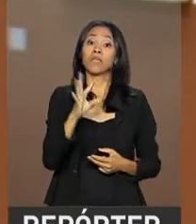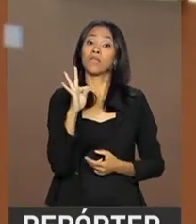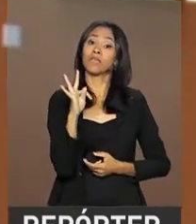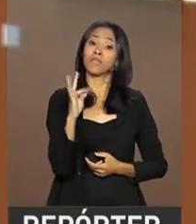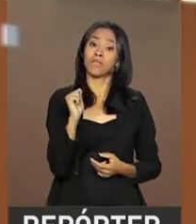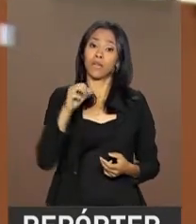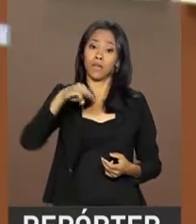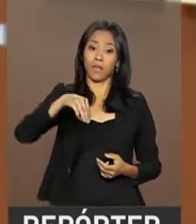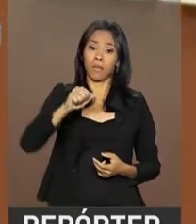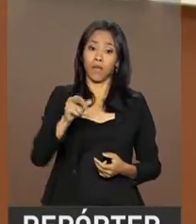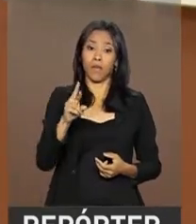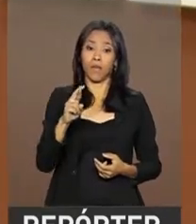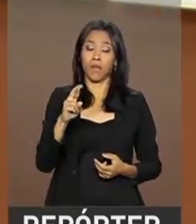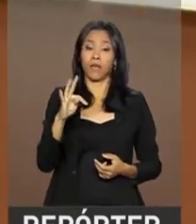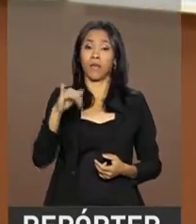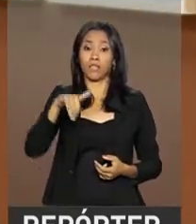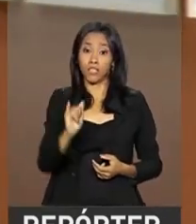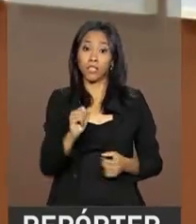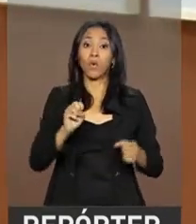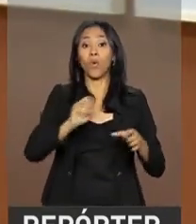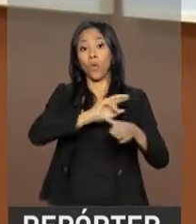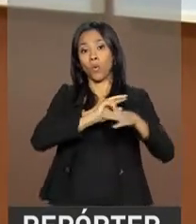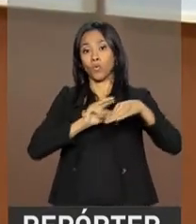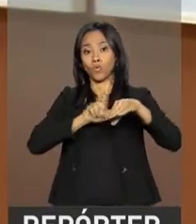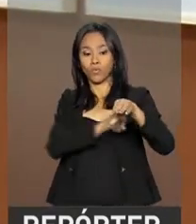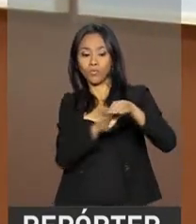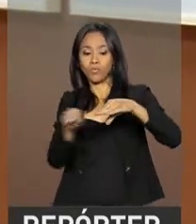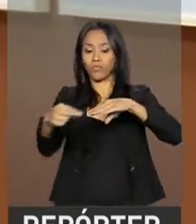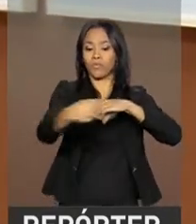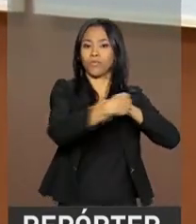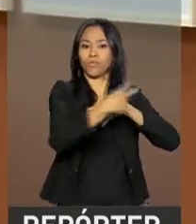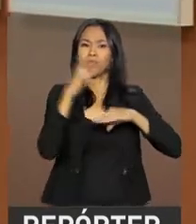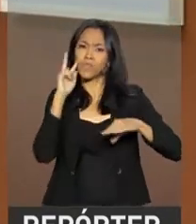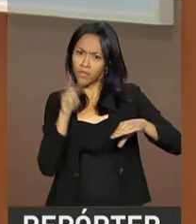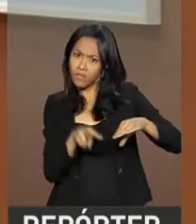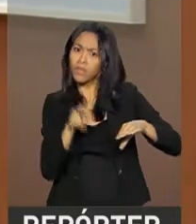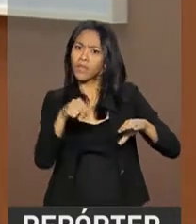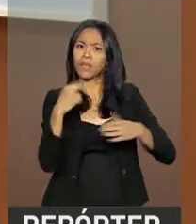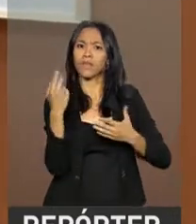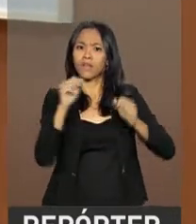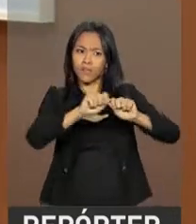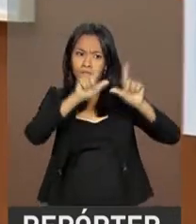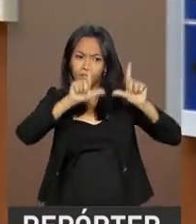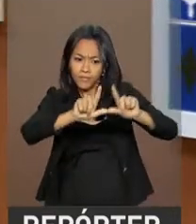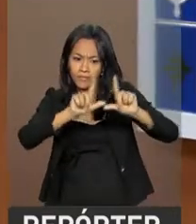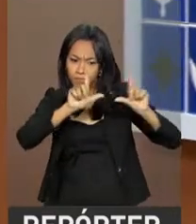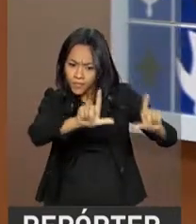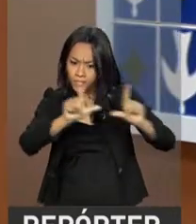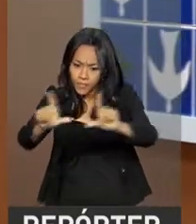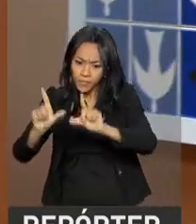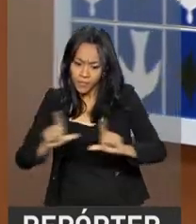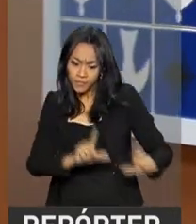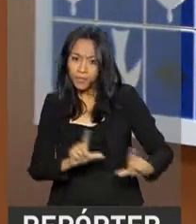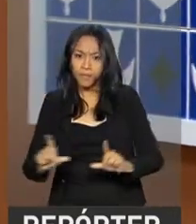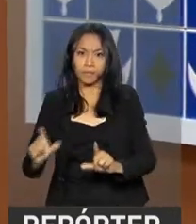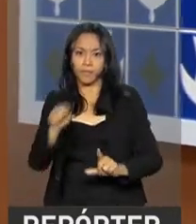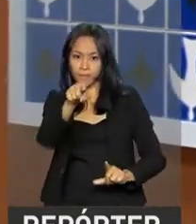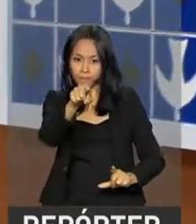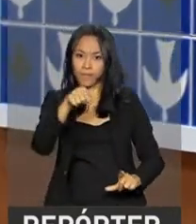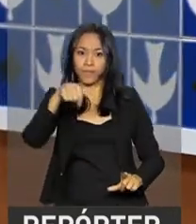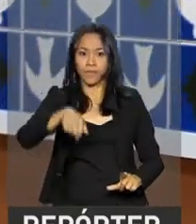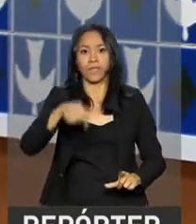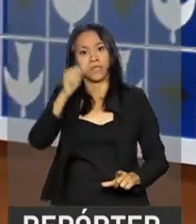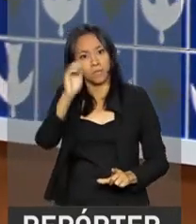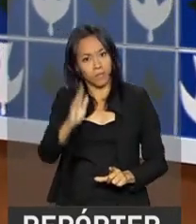a marca do artista se confunde com a própria história da capital do país mas a obra dele vai